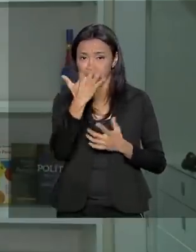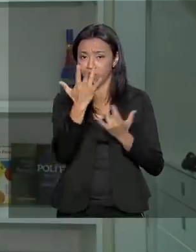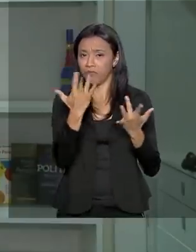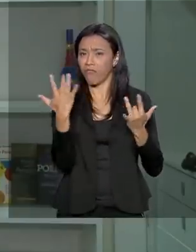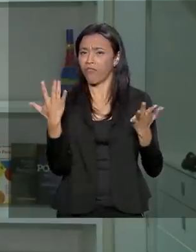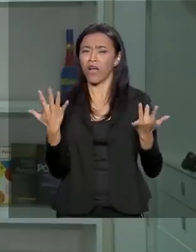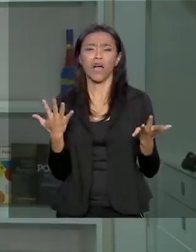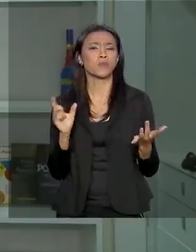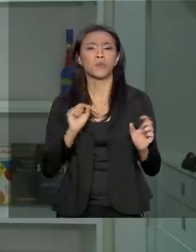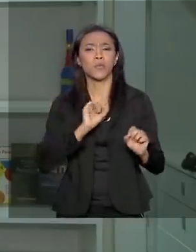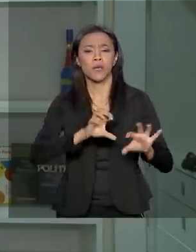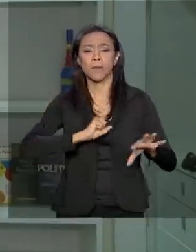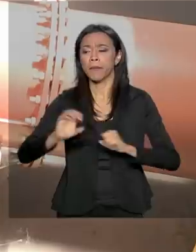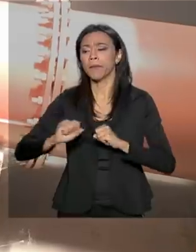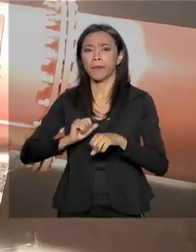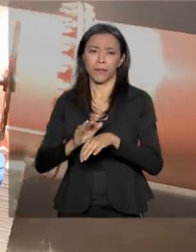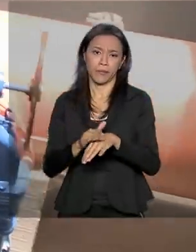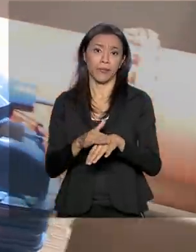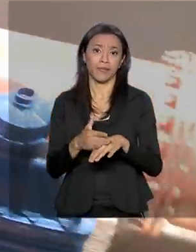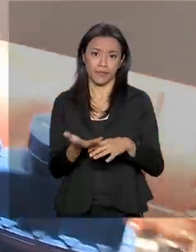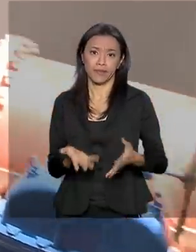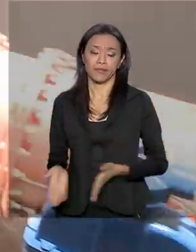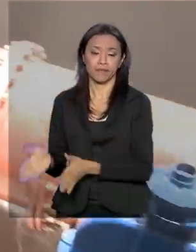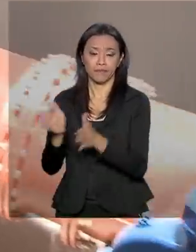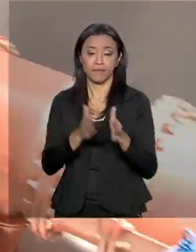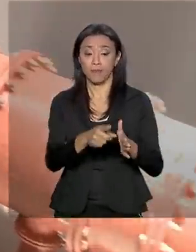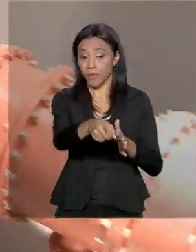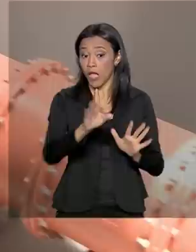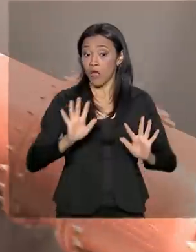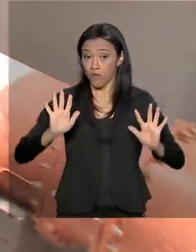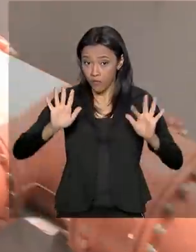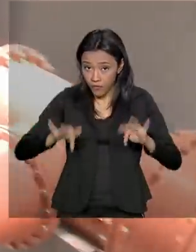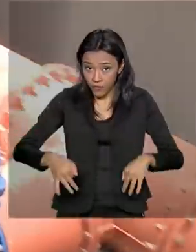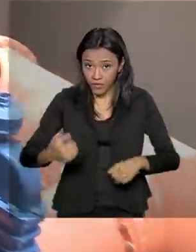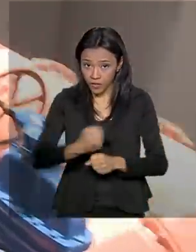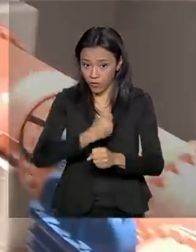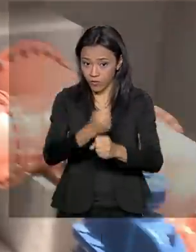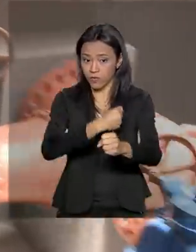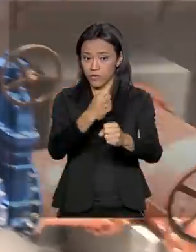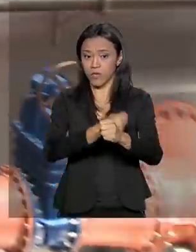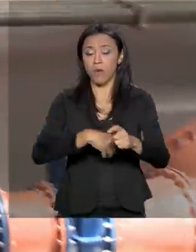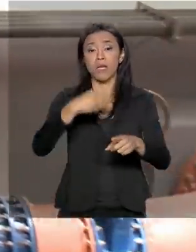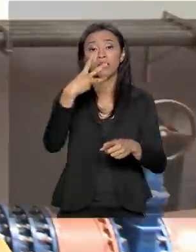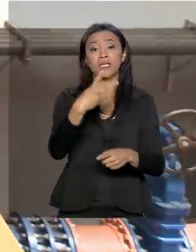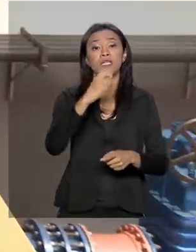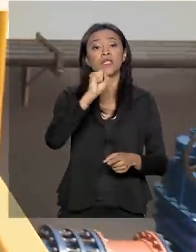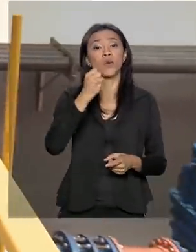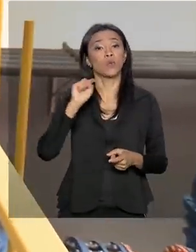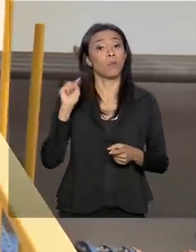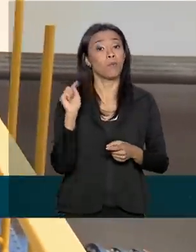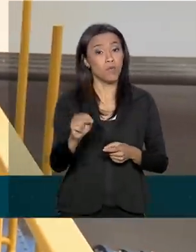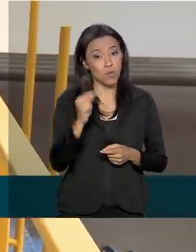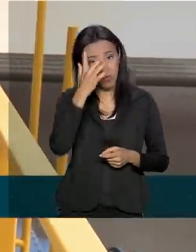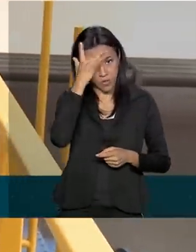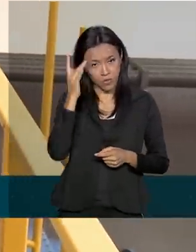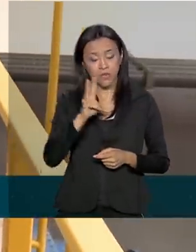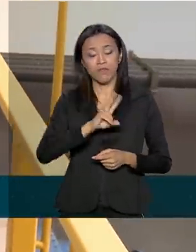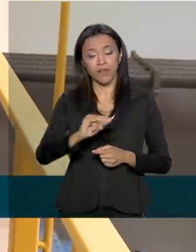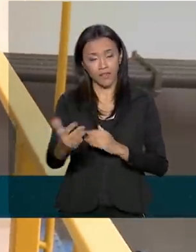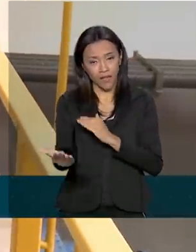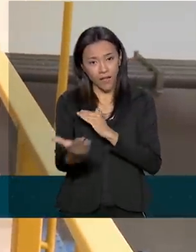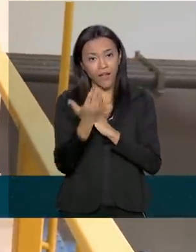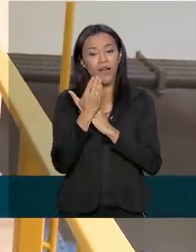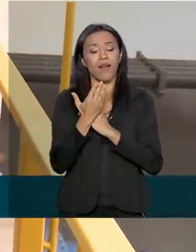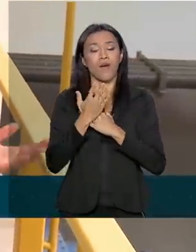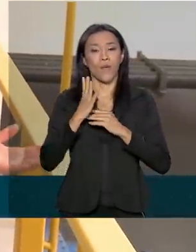a doenças com a conclusão dessa etapa das obras 38 mil pessoas serão beneficiadas em sete bairros